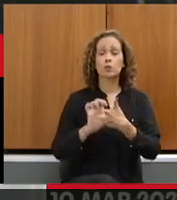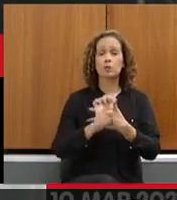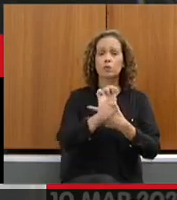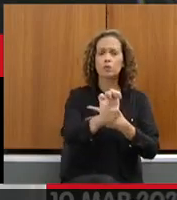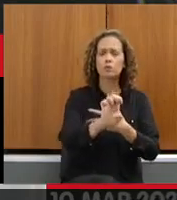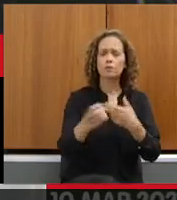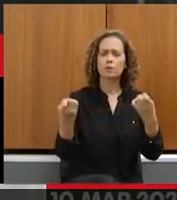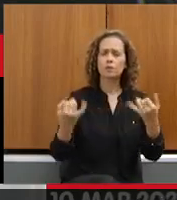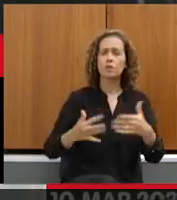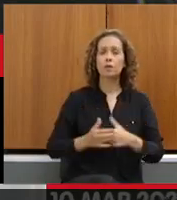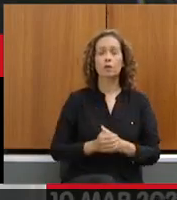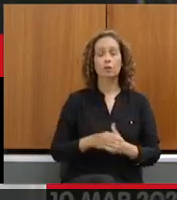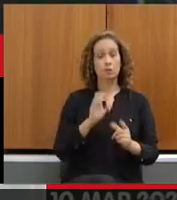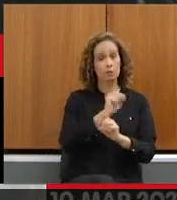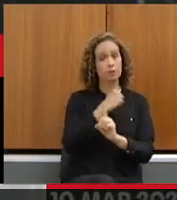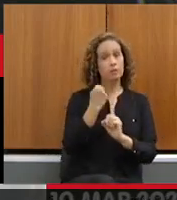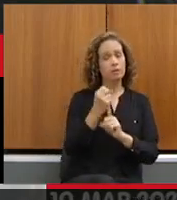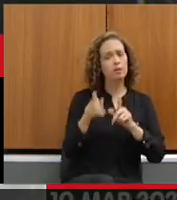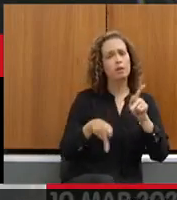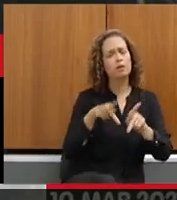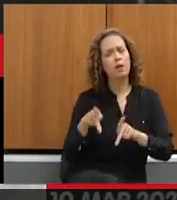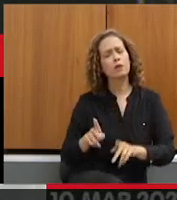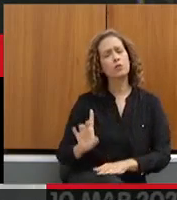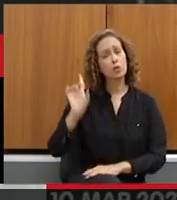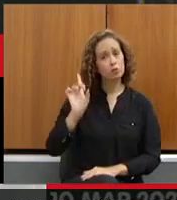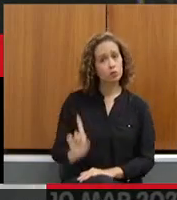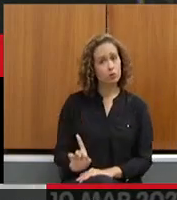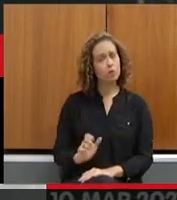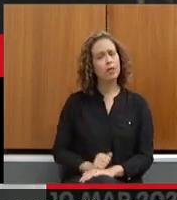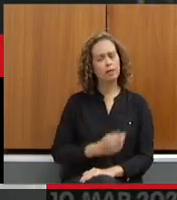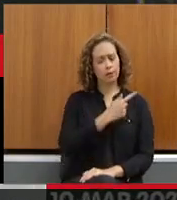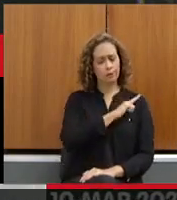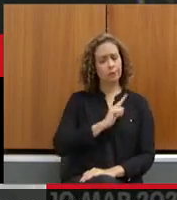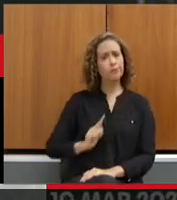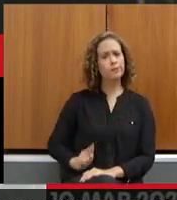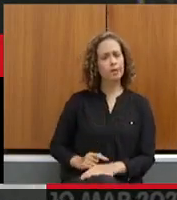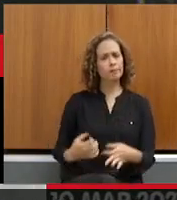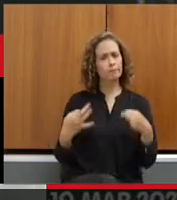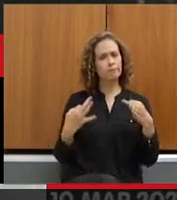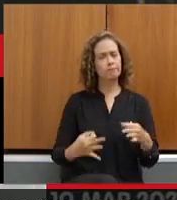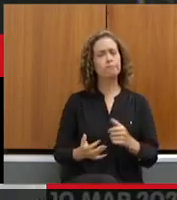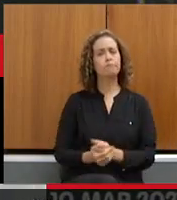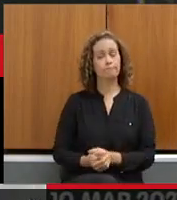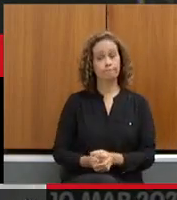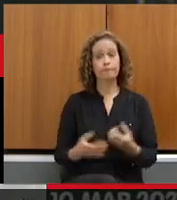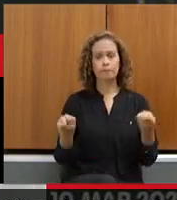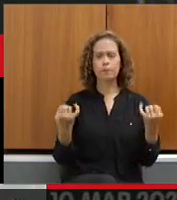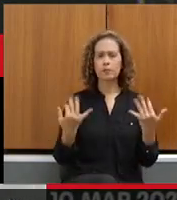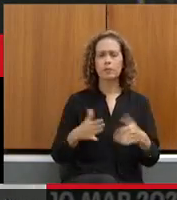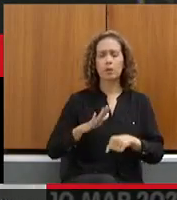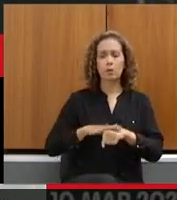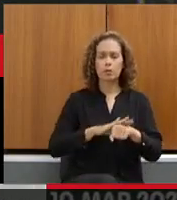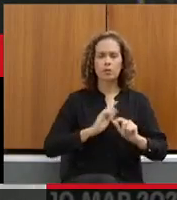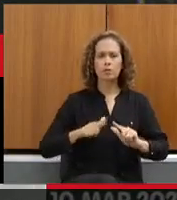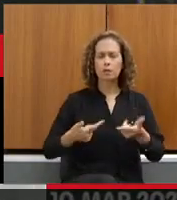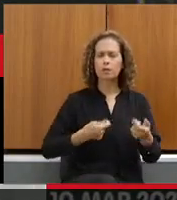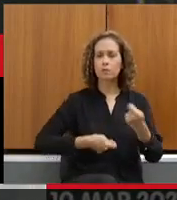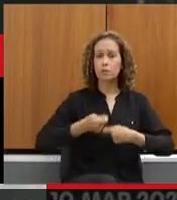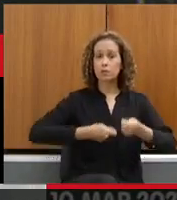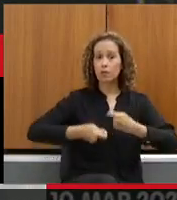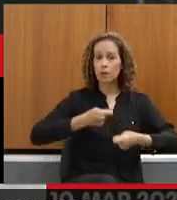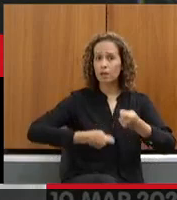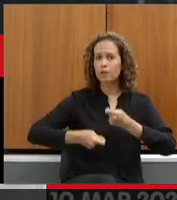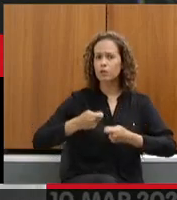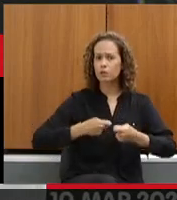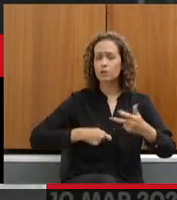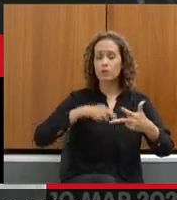sociedade tem direito ao governo honesto obediente a lei e eficaz para primeiro os atos das unidades administrativas dos